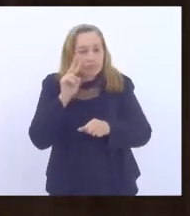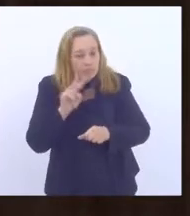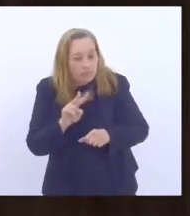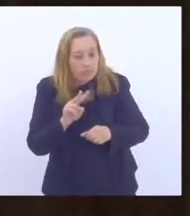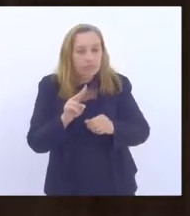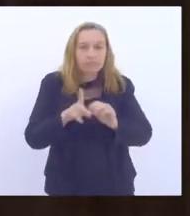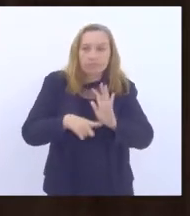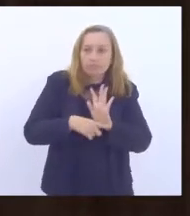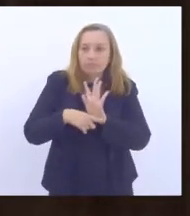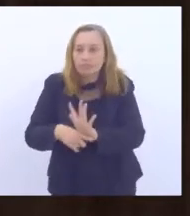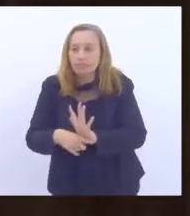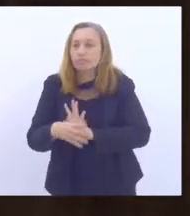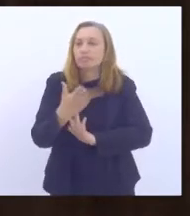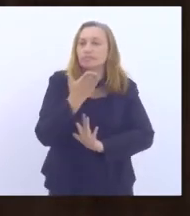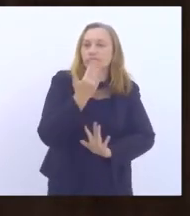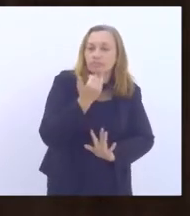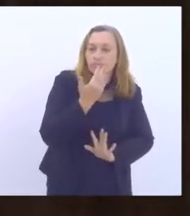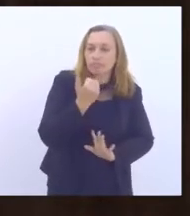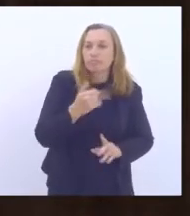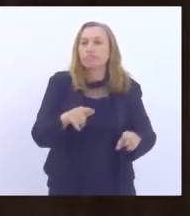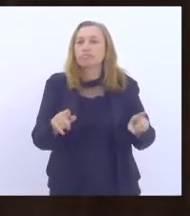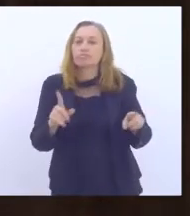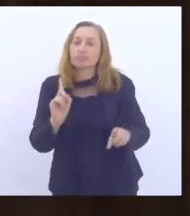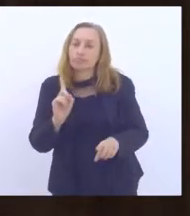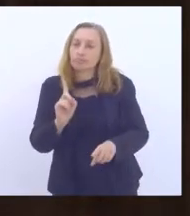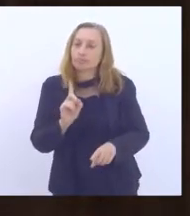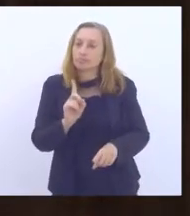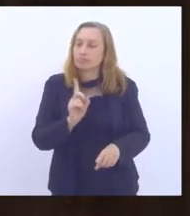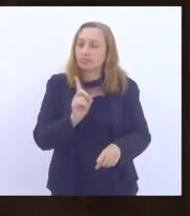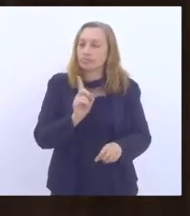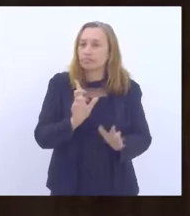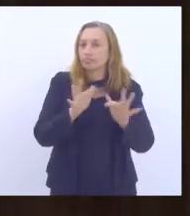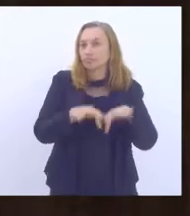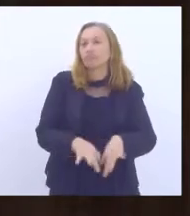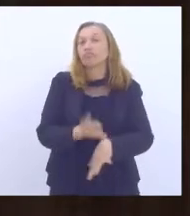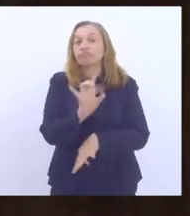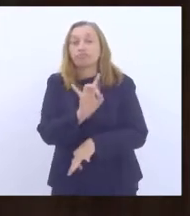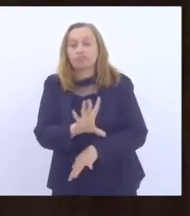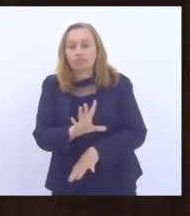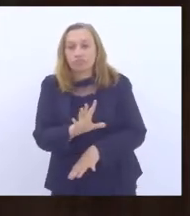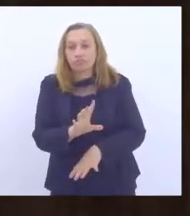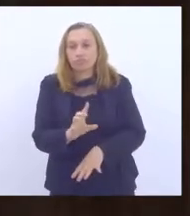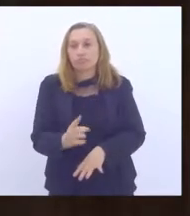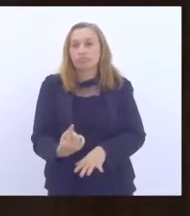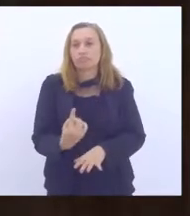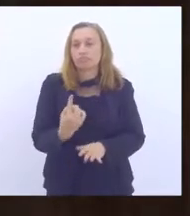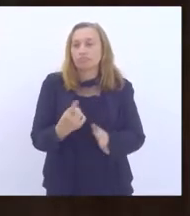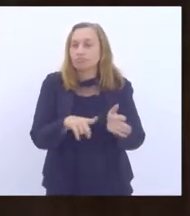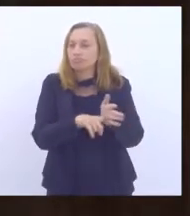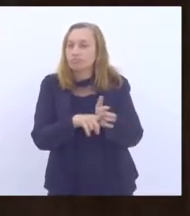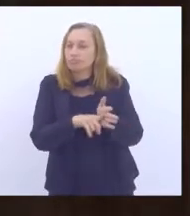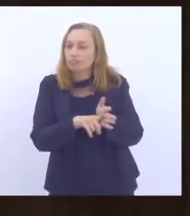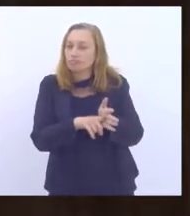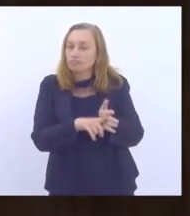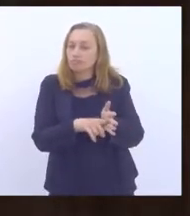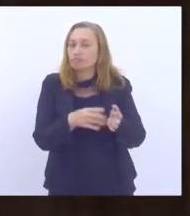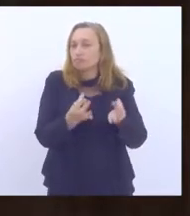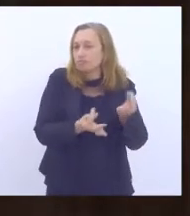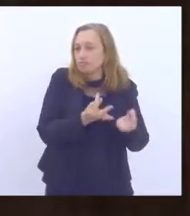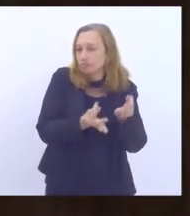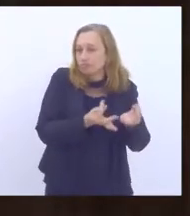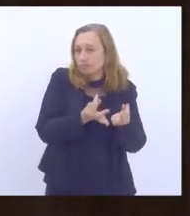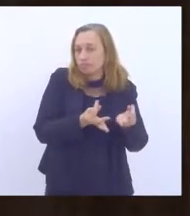é contribuir com a alimentação e isso não se encerra apenas com um diagnóstico ou com o tratamento